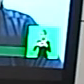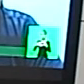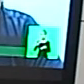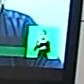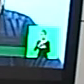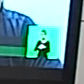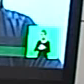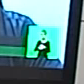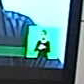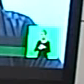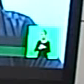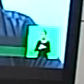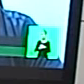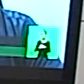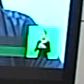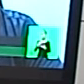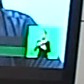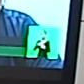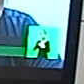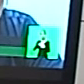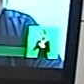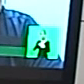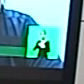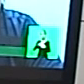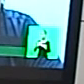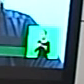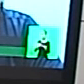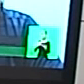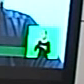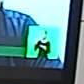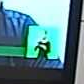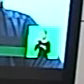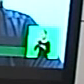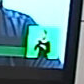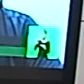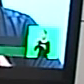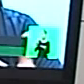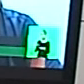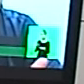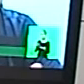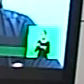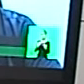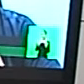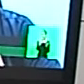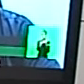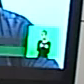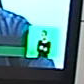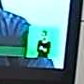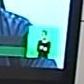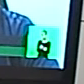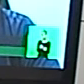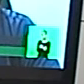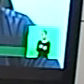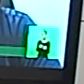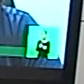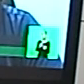Os parlamentares aprovaram em plenário dois projetos de lei relacionados ao enfrentamento da pandemia de Covid-19